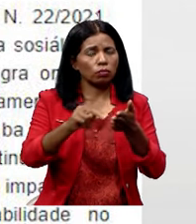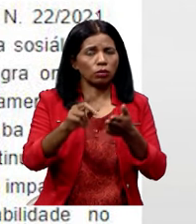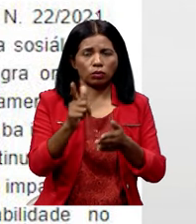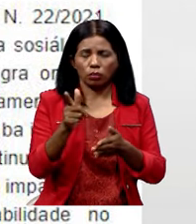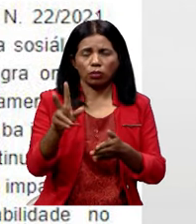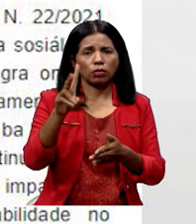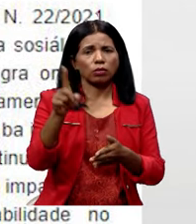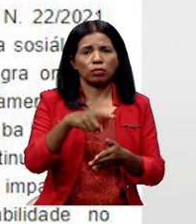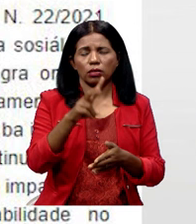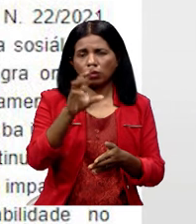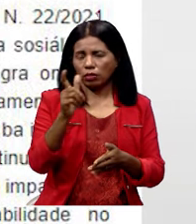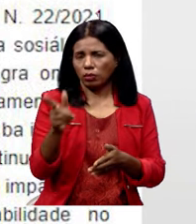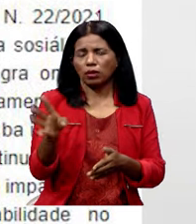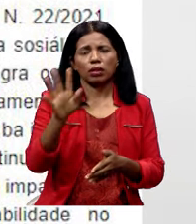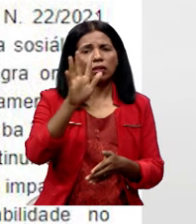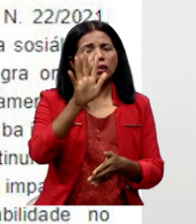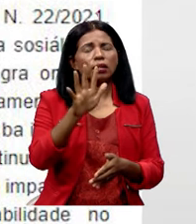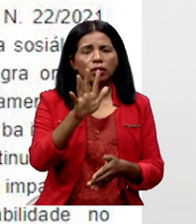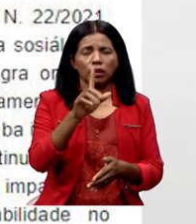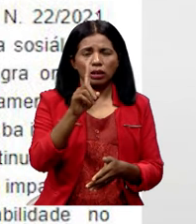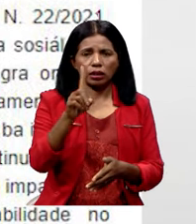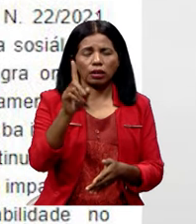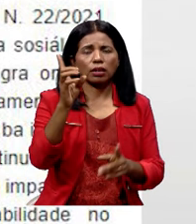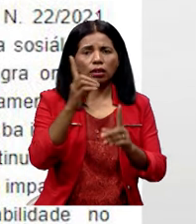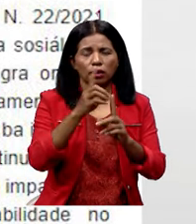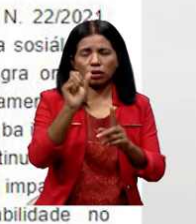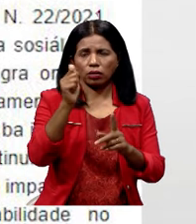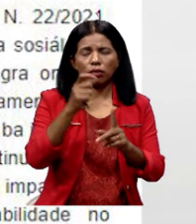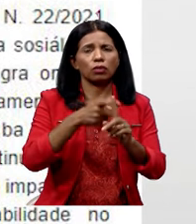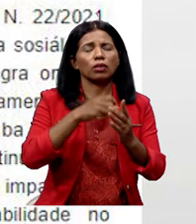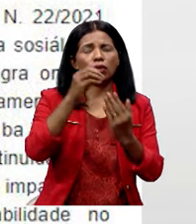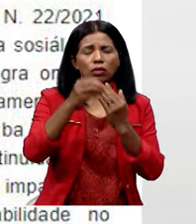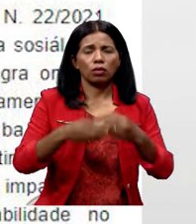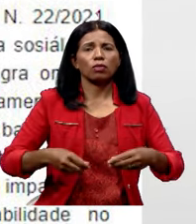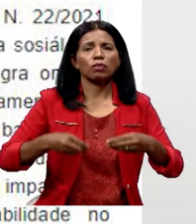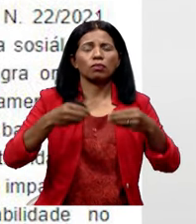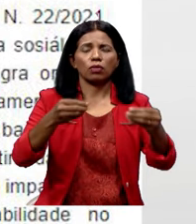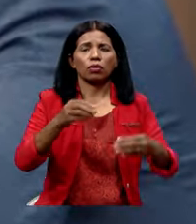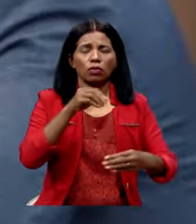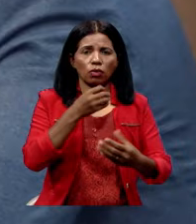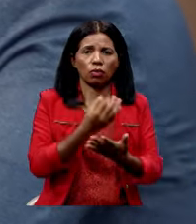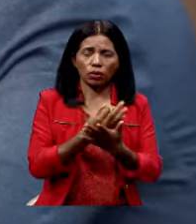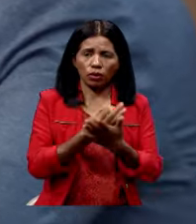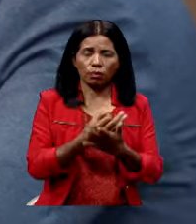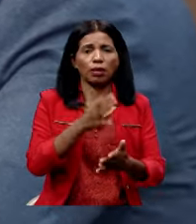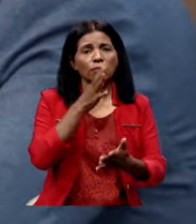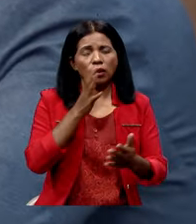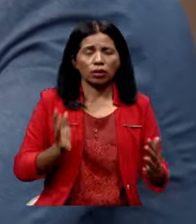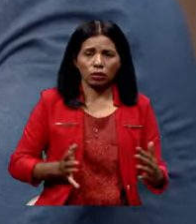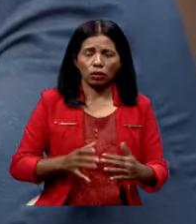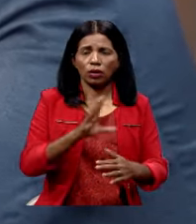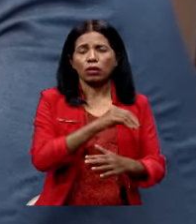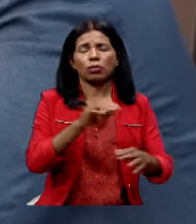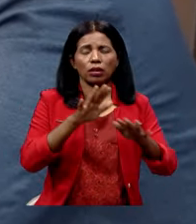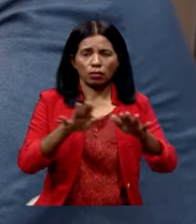Ruanulu Resin Ida barra Loronsanulu Fulang Novembro, nebe cria subsídio ba Inan Isin Rua no Balabarik Sira, nebe